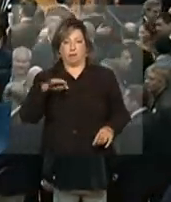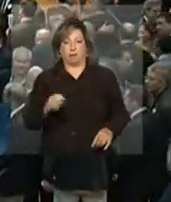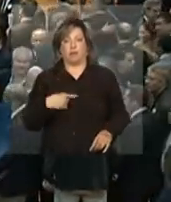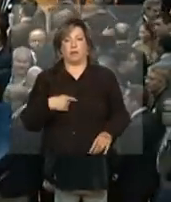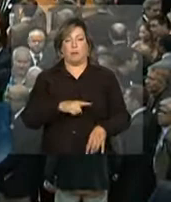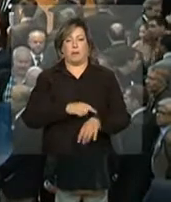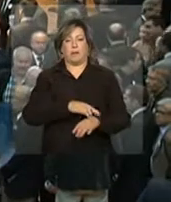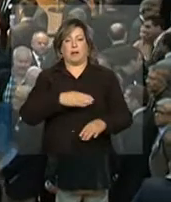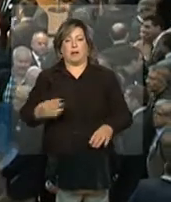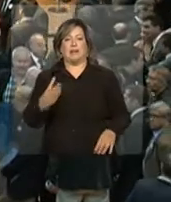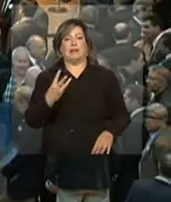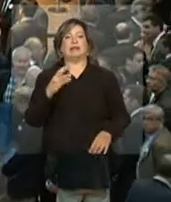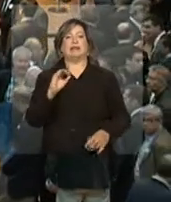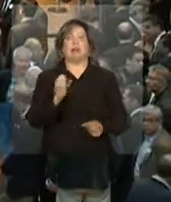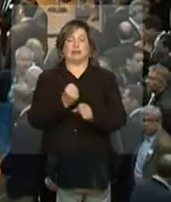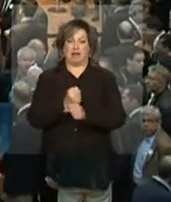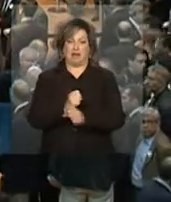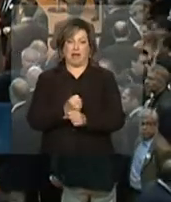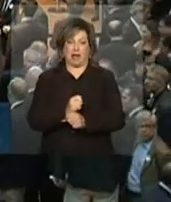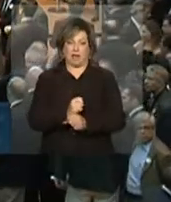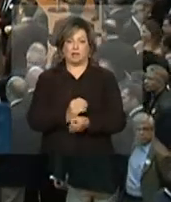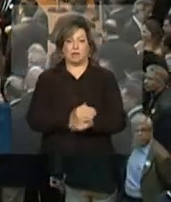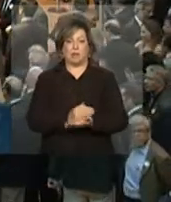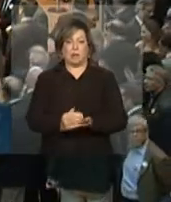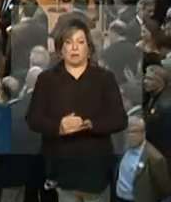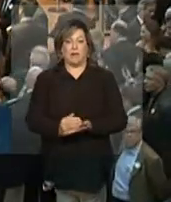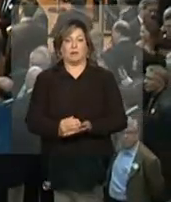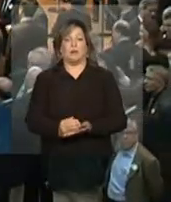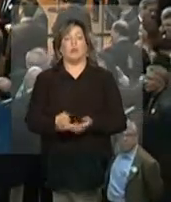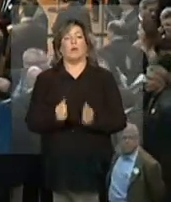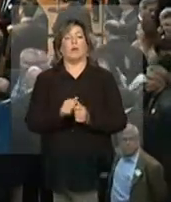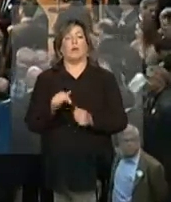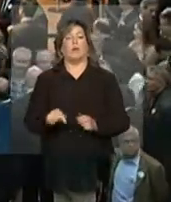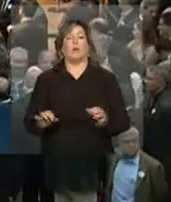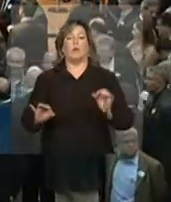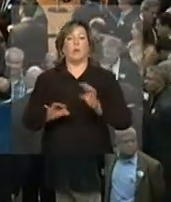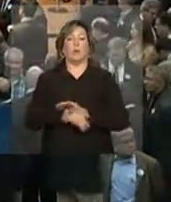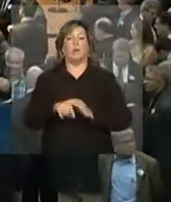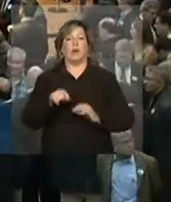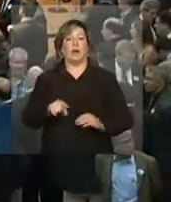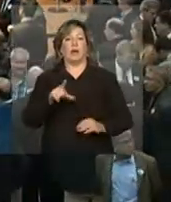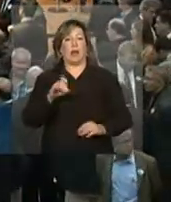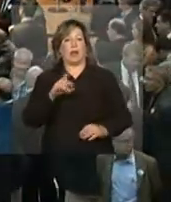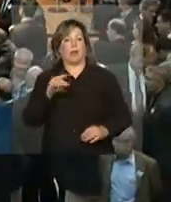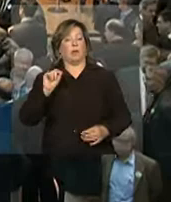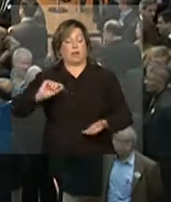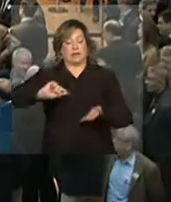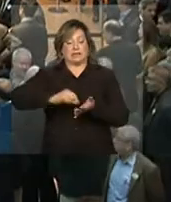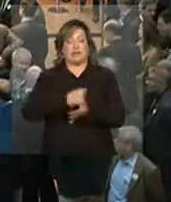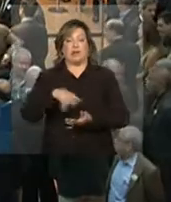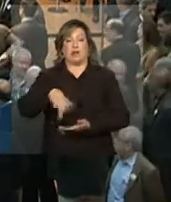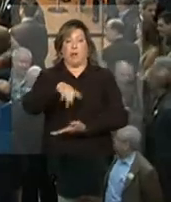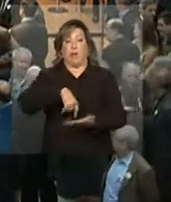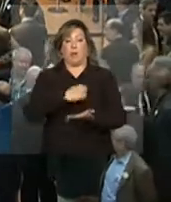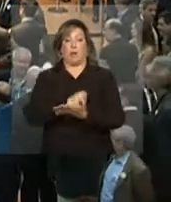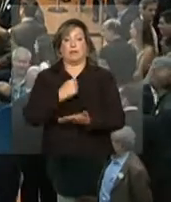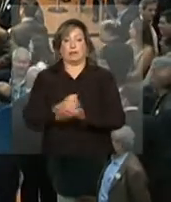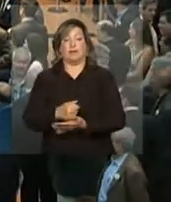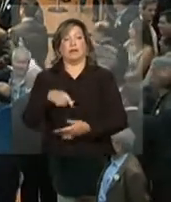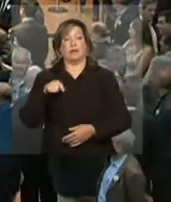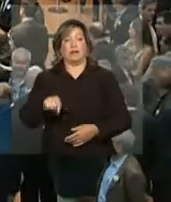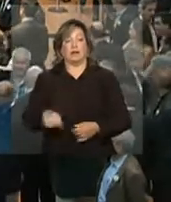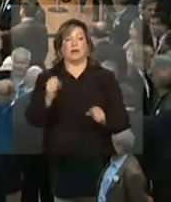de 30 anos inicialmente e com a conclusão deste leilão e a assinatura dos contratos as